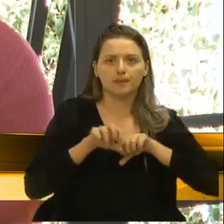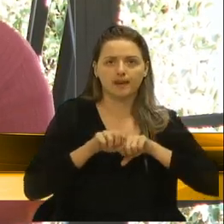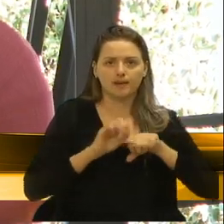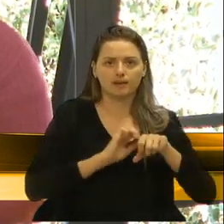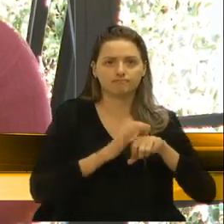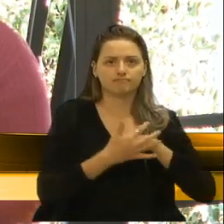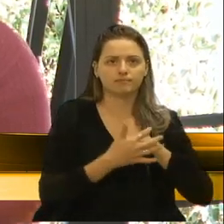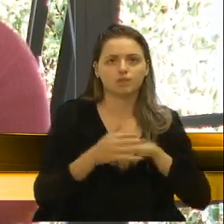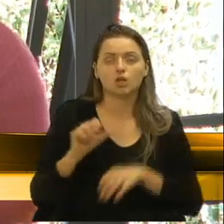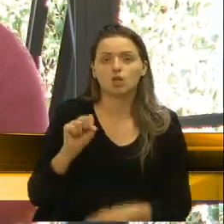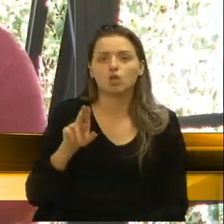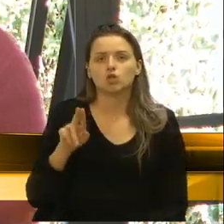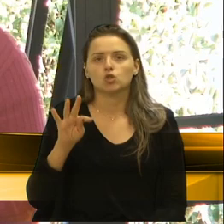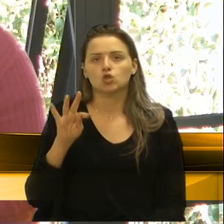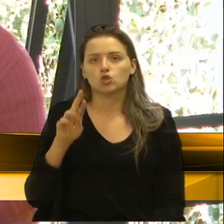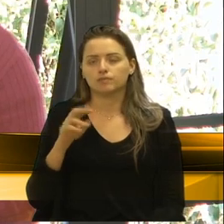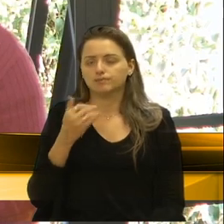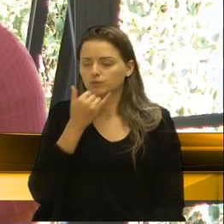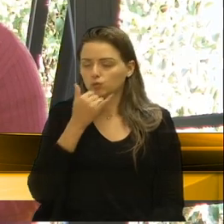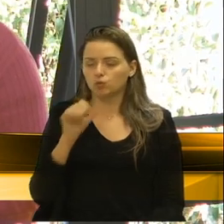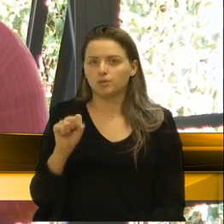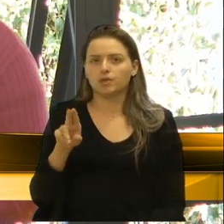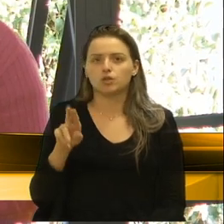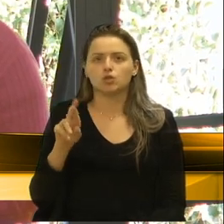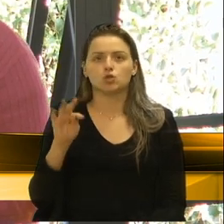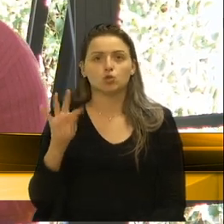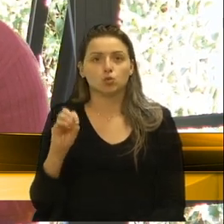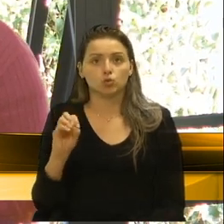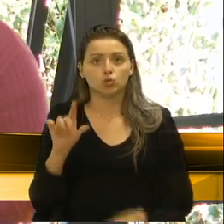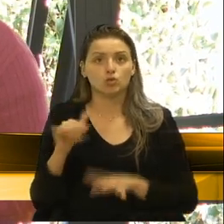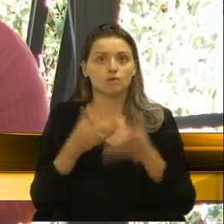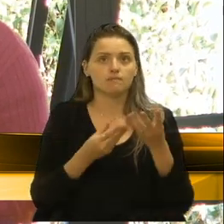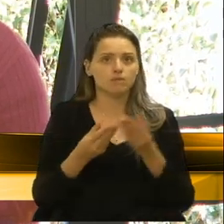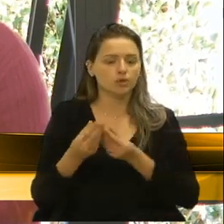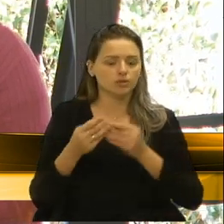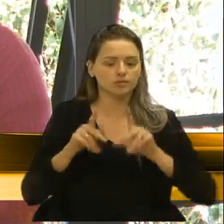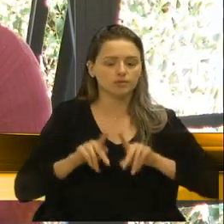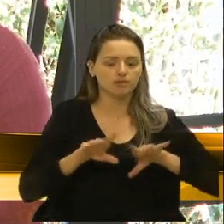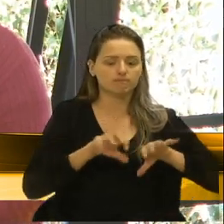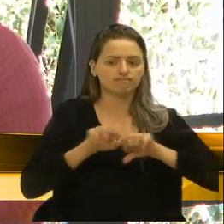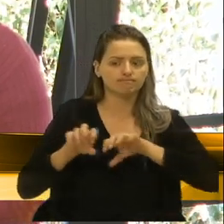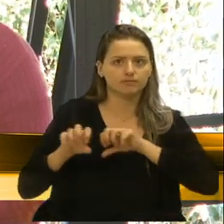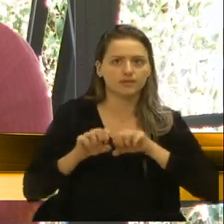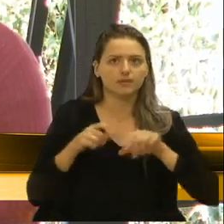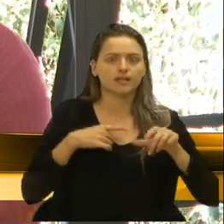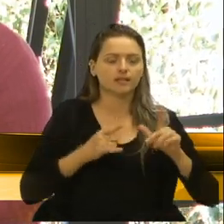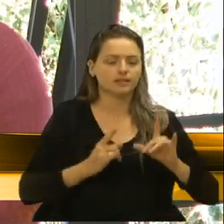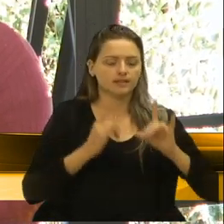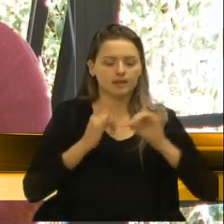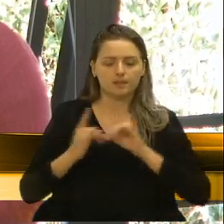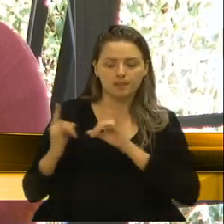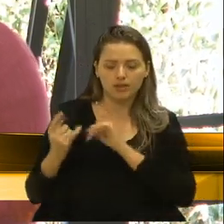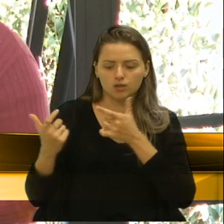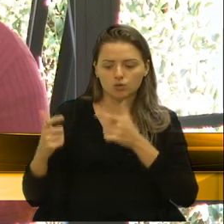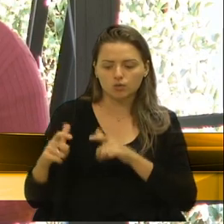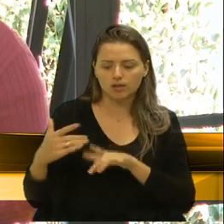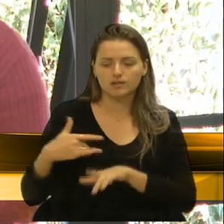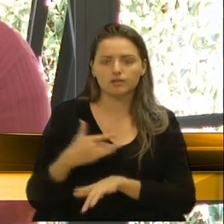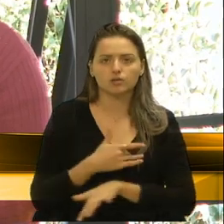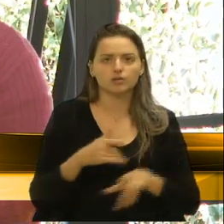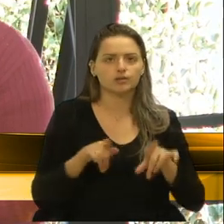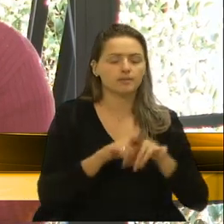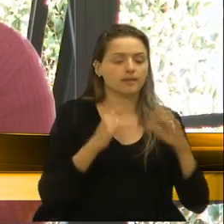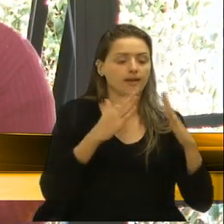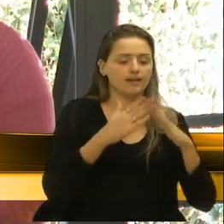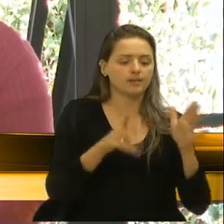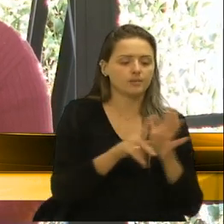de surto devem estar minimizados em condições especiais, como instalações de saúde e casas de repouso. As